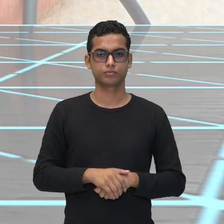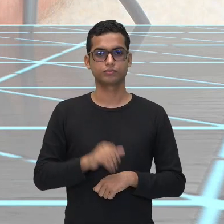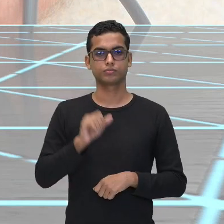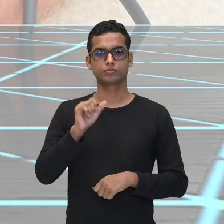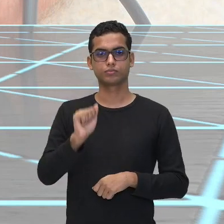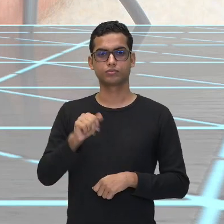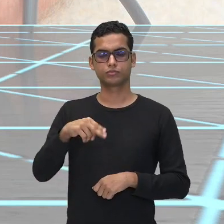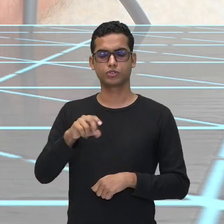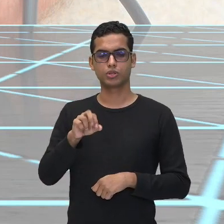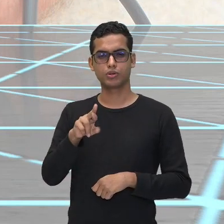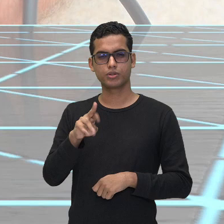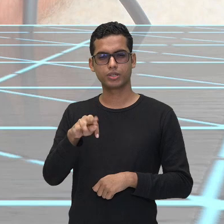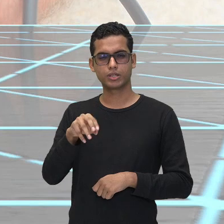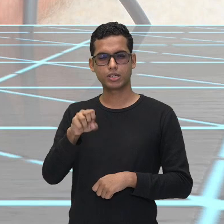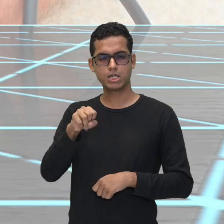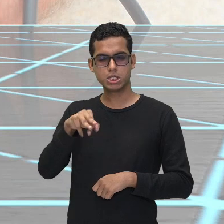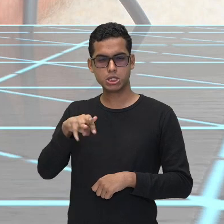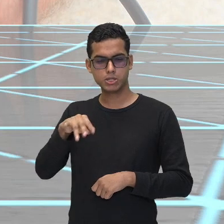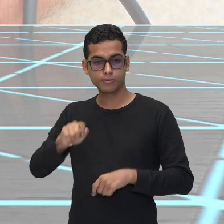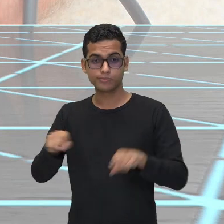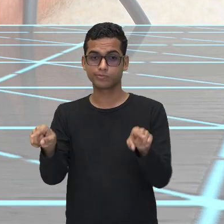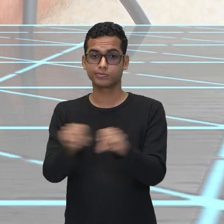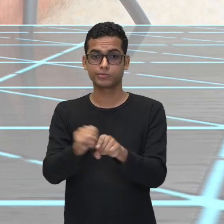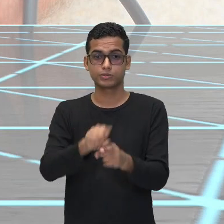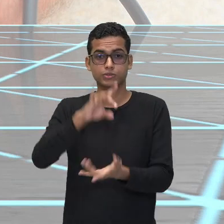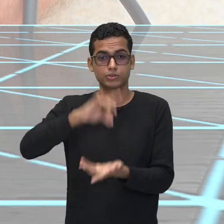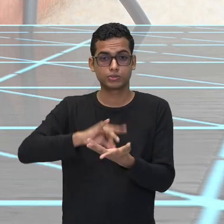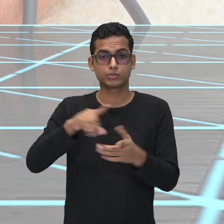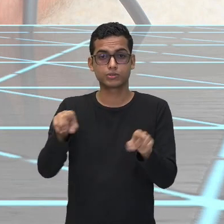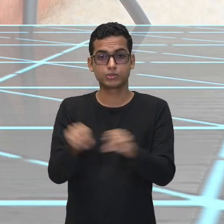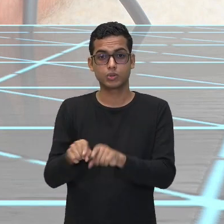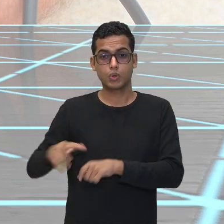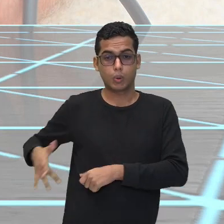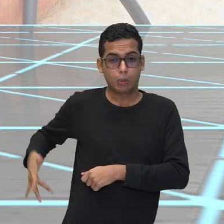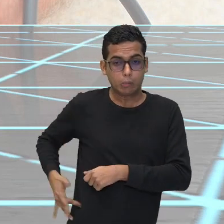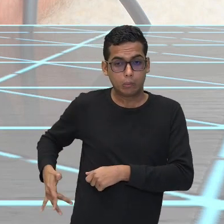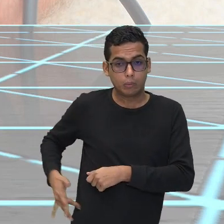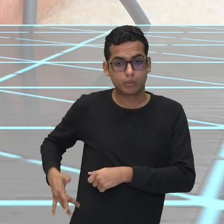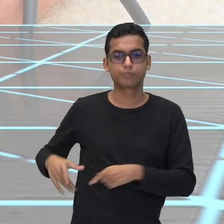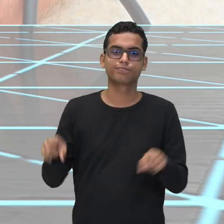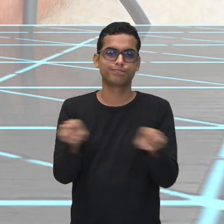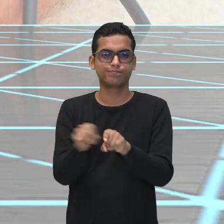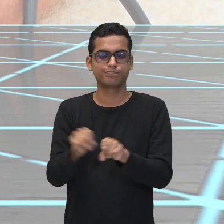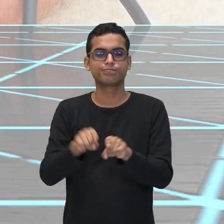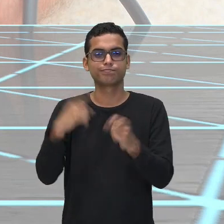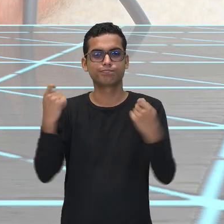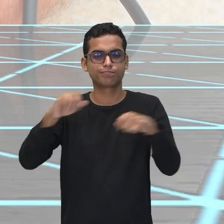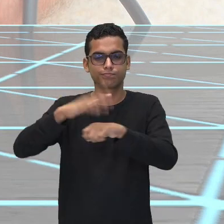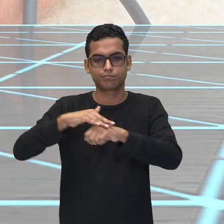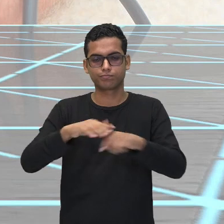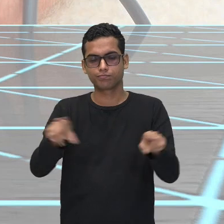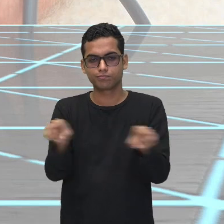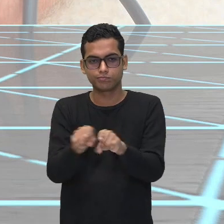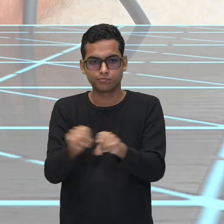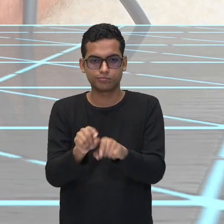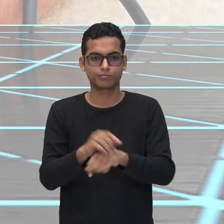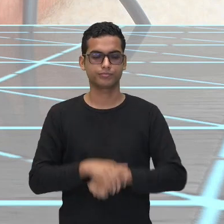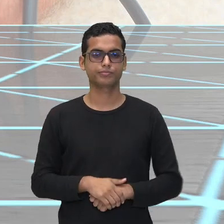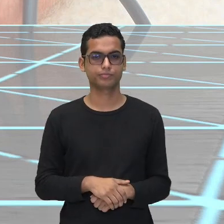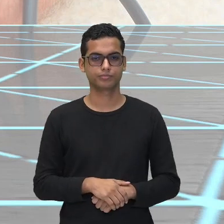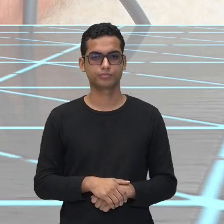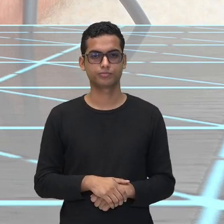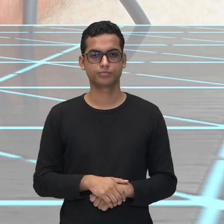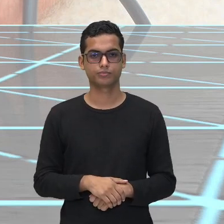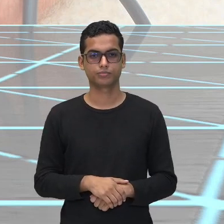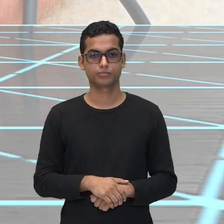renal e cardíaca. E esse problema, né, da pressão alta é herdado dos pais em 90% dos casos,